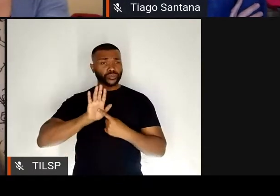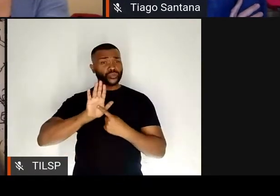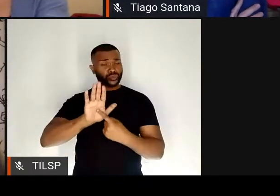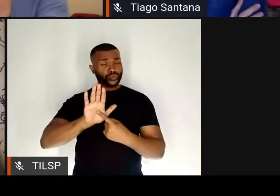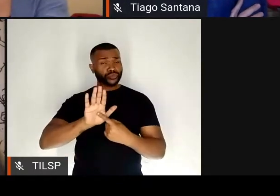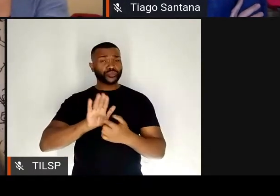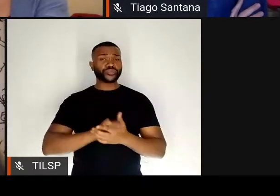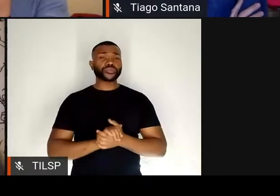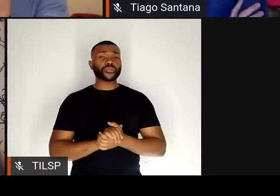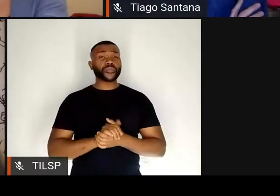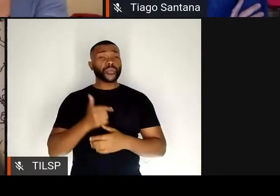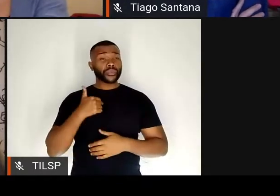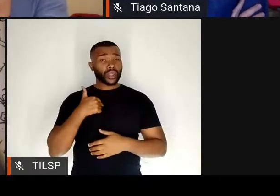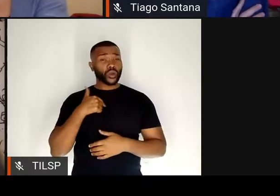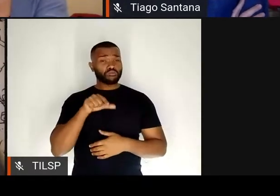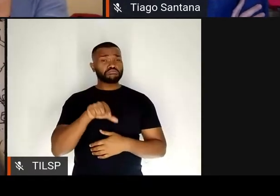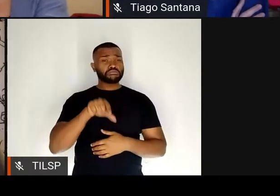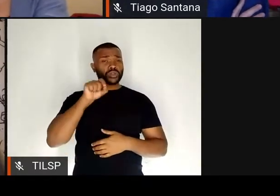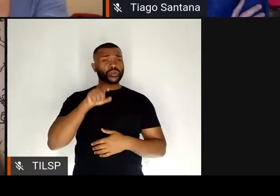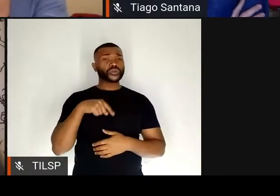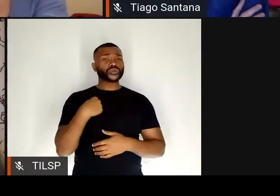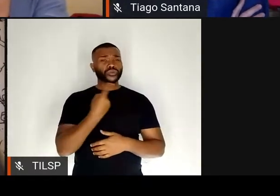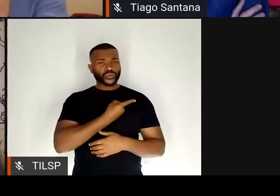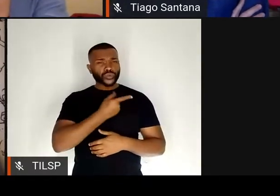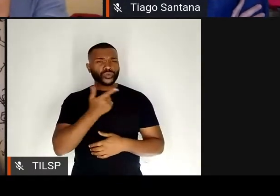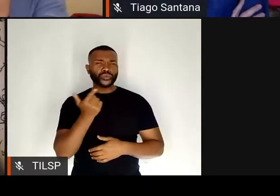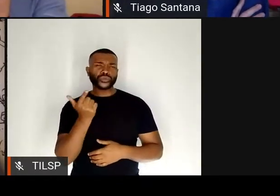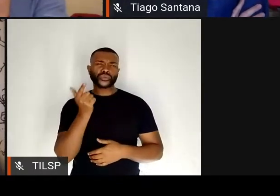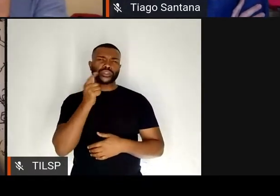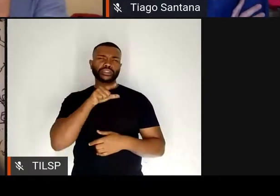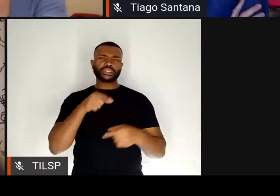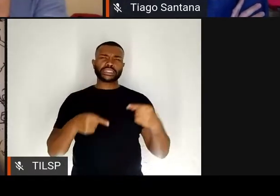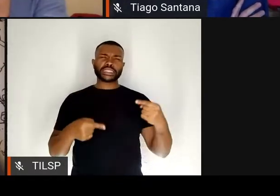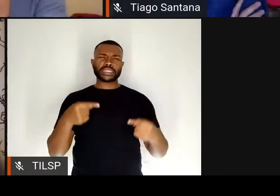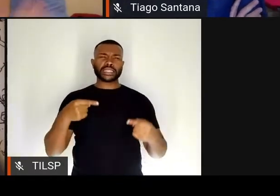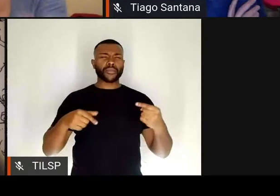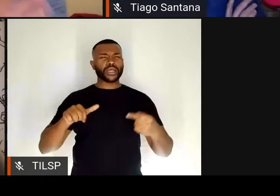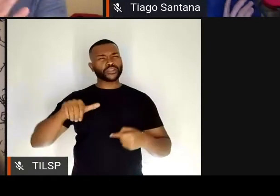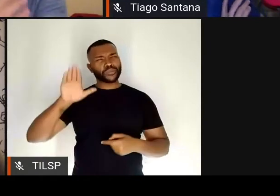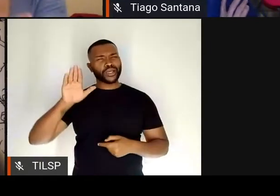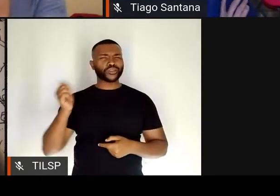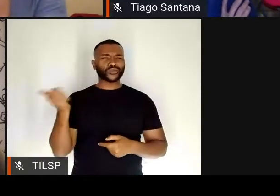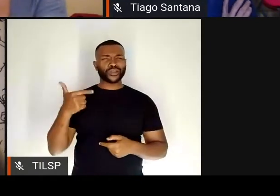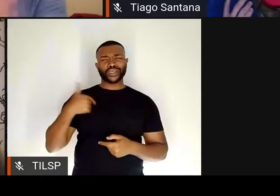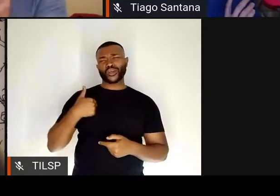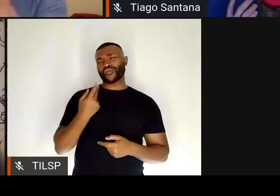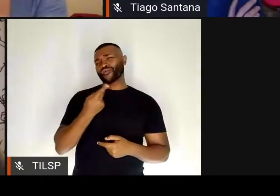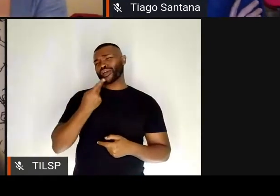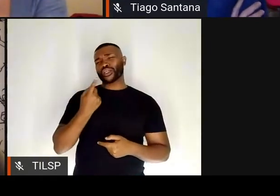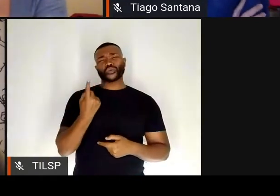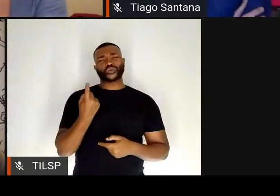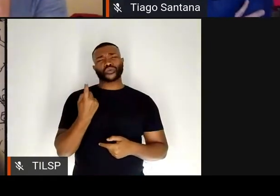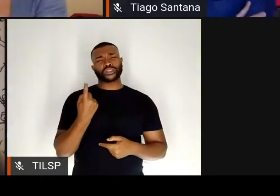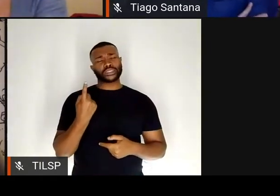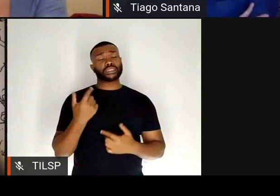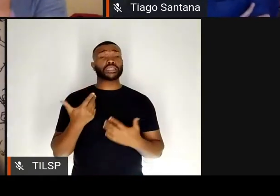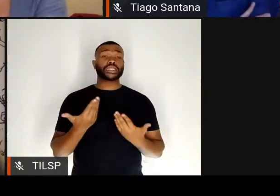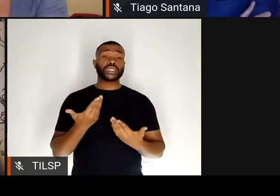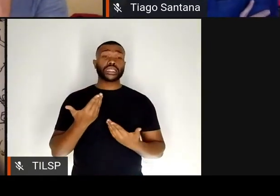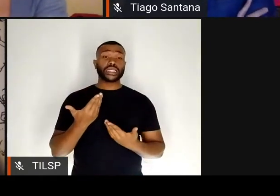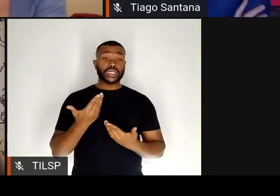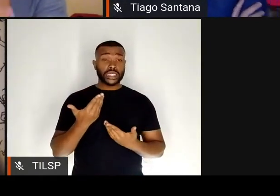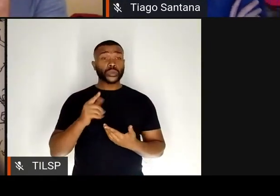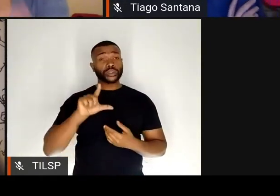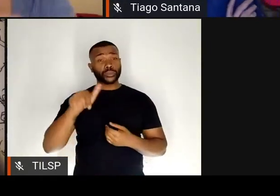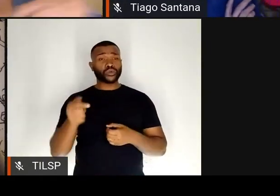Eu prefiro que a gente consiga fazer mais debate do que só eu falando. Então, se a gente... Eu retomo isso